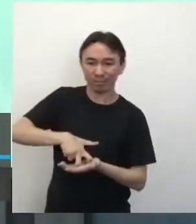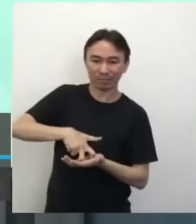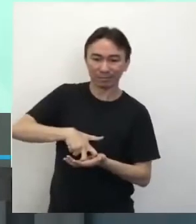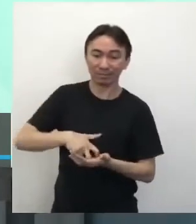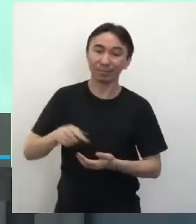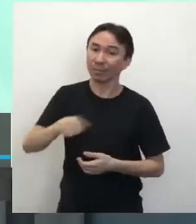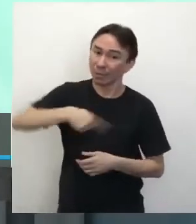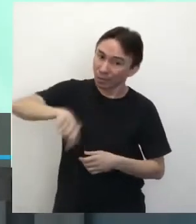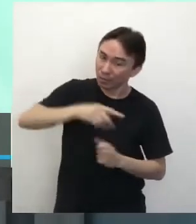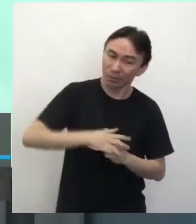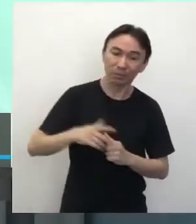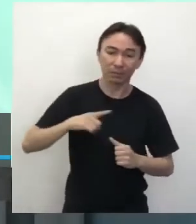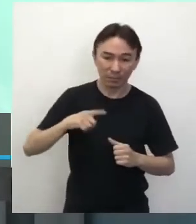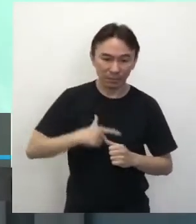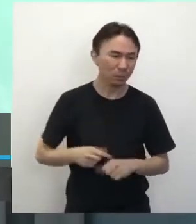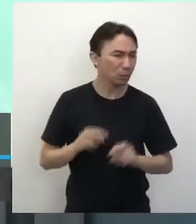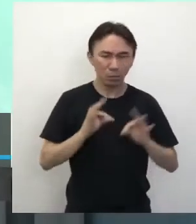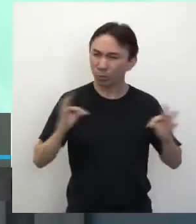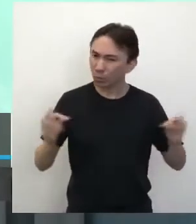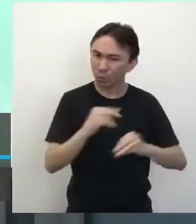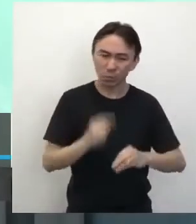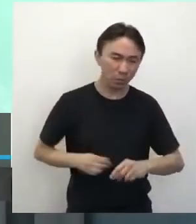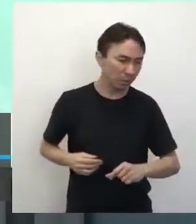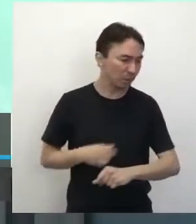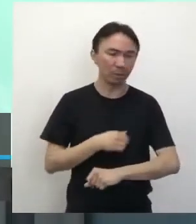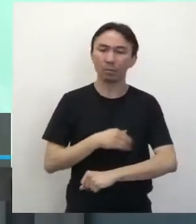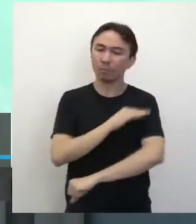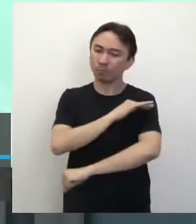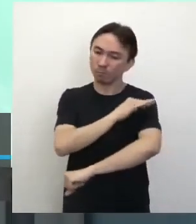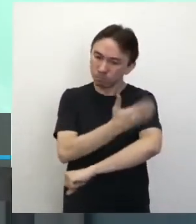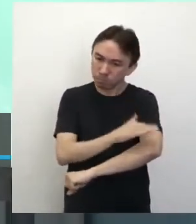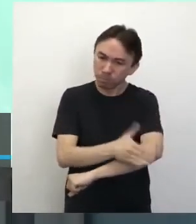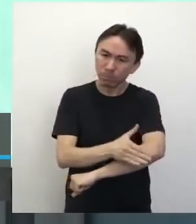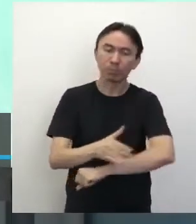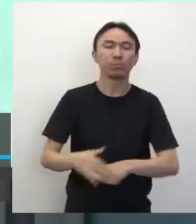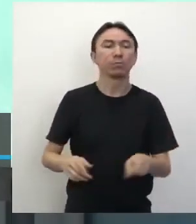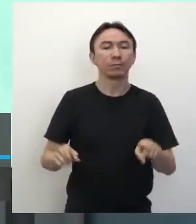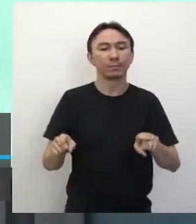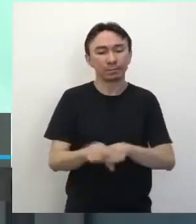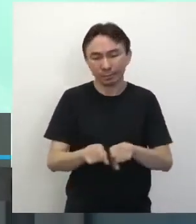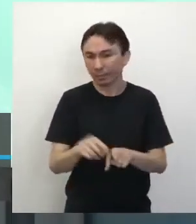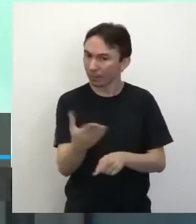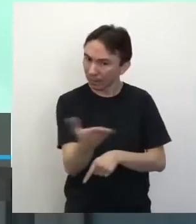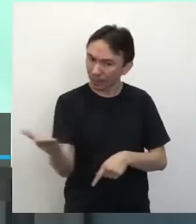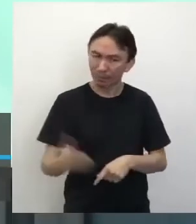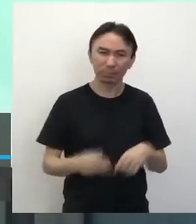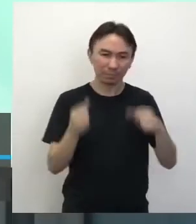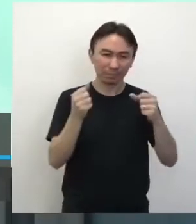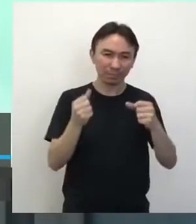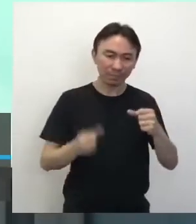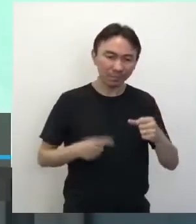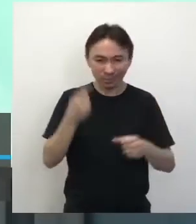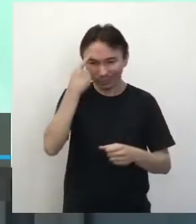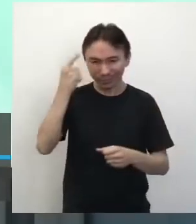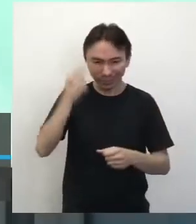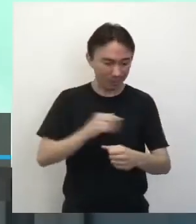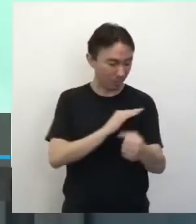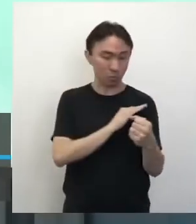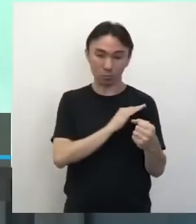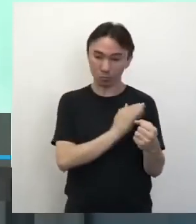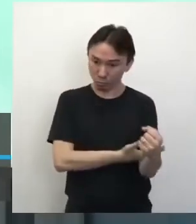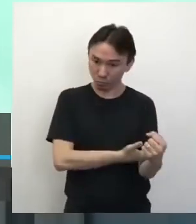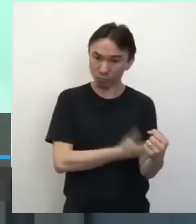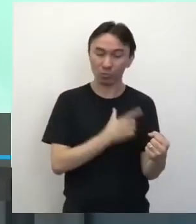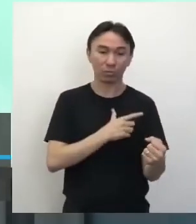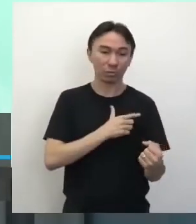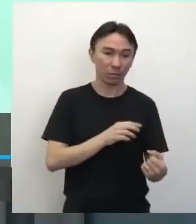os sentidos do corpo, né? Muscular, vocês falaram muito bem, mas aí a gente tem que lembrar que o músculo está sendo alimentado, né?